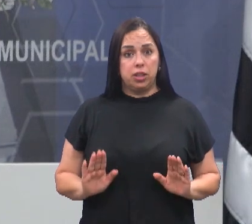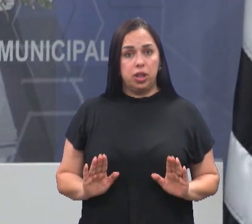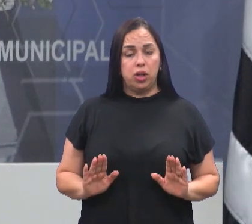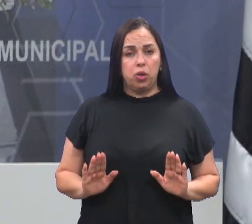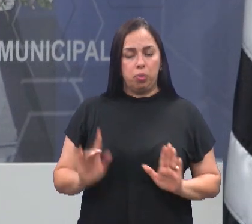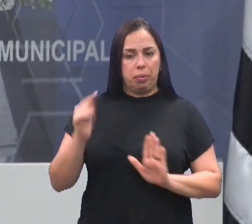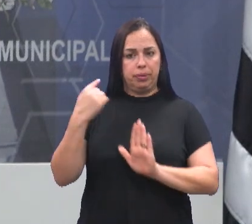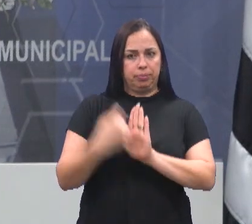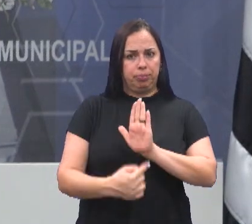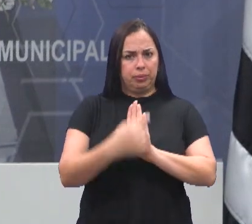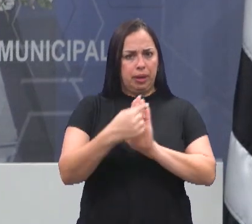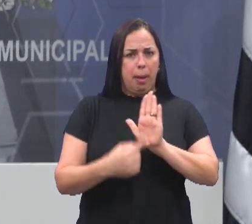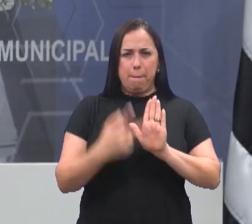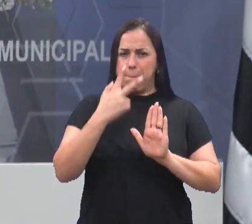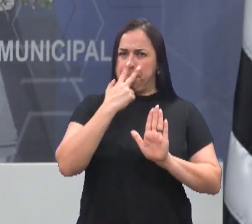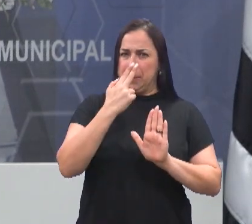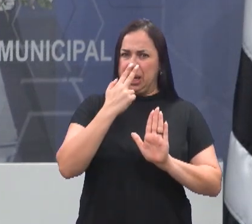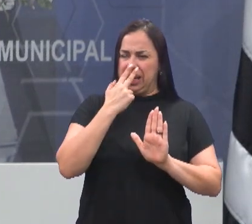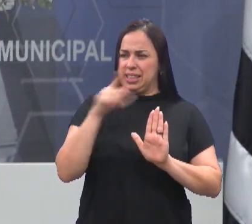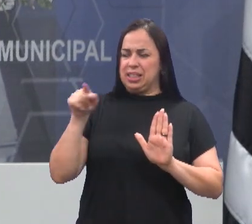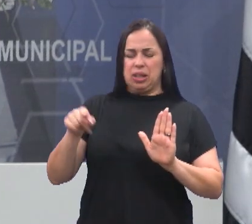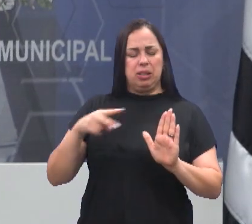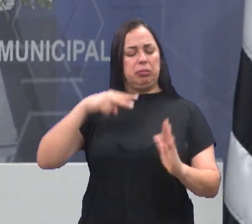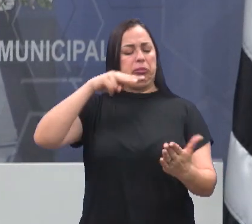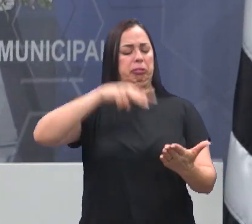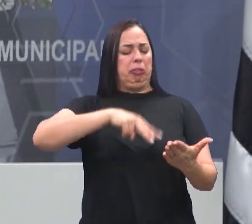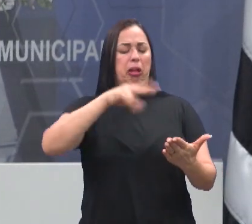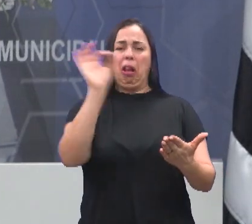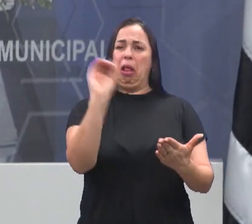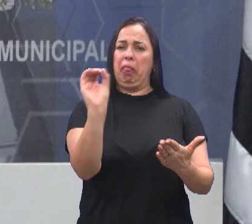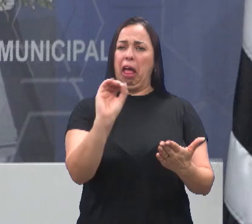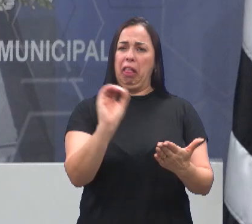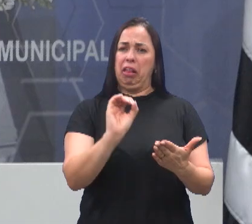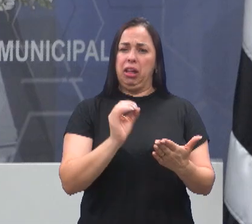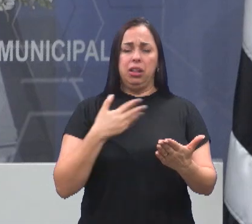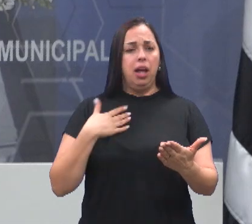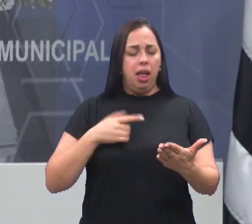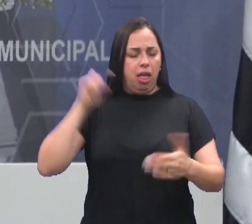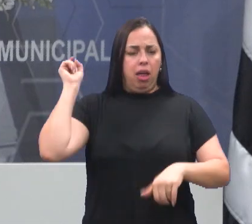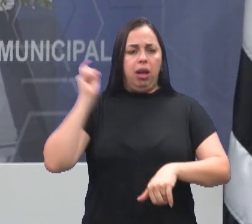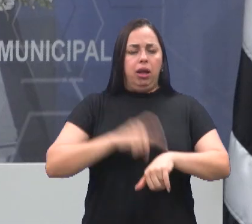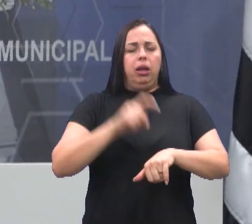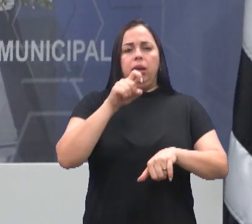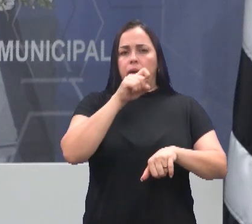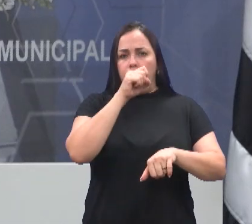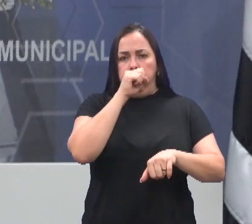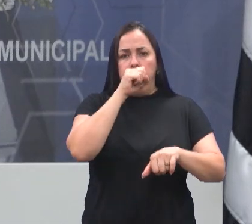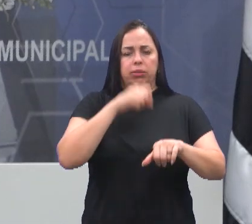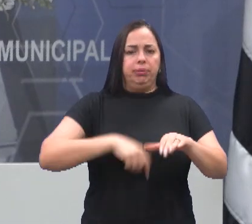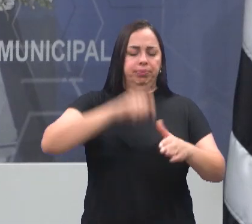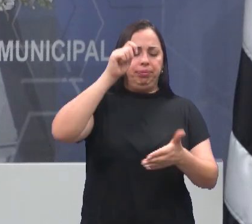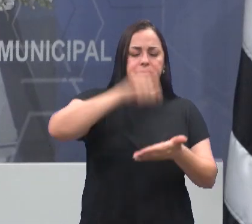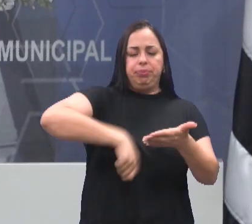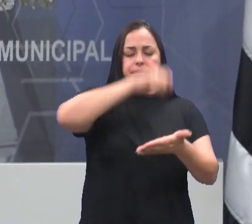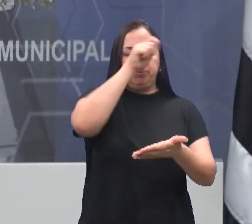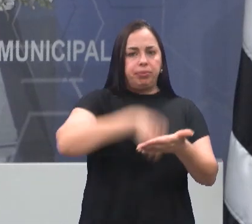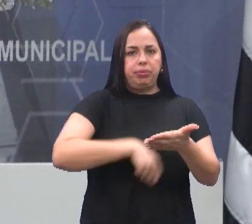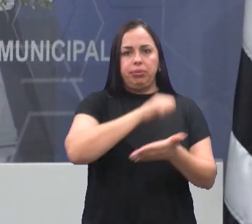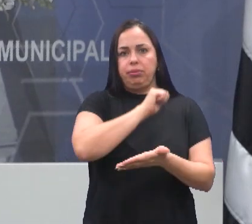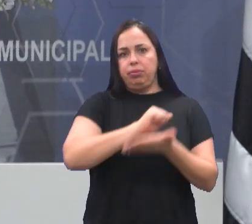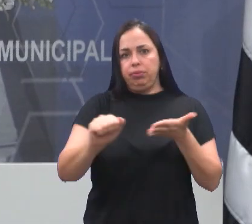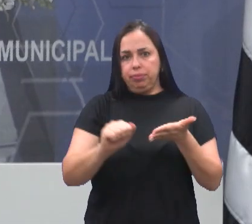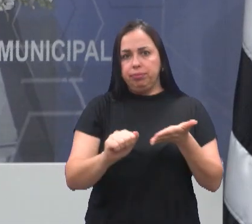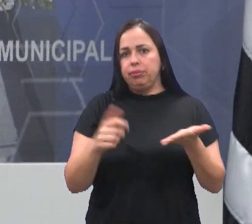que às vezes parece que é um veto automático, sem explicação, né? Aqui a própria bancada de situação não tem como explicar